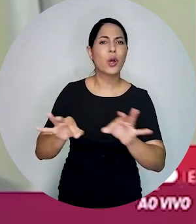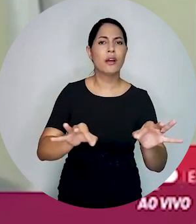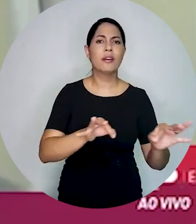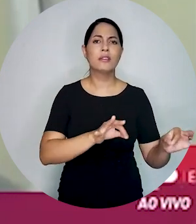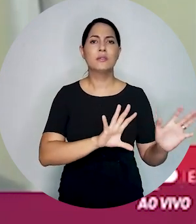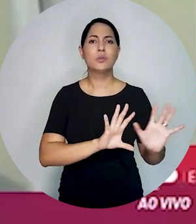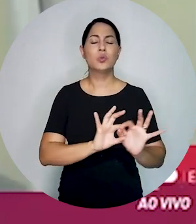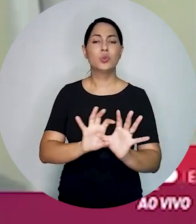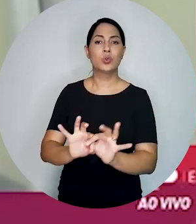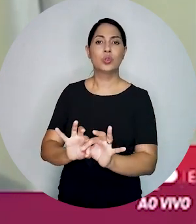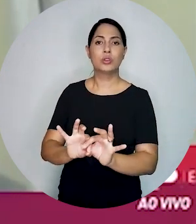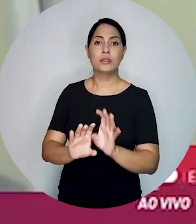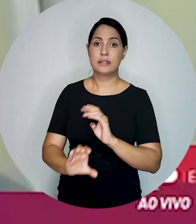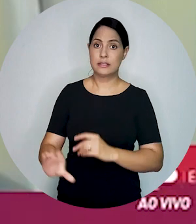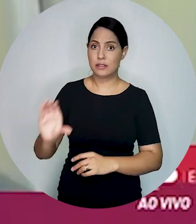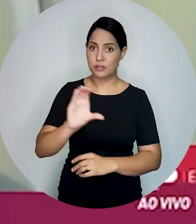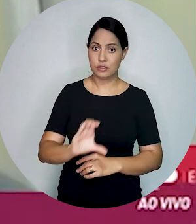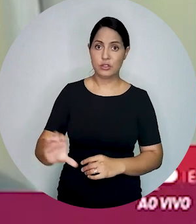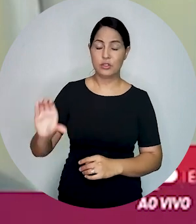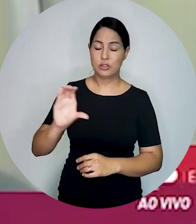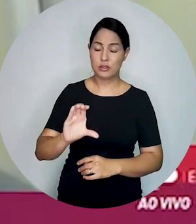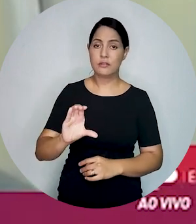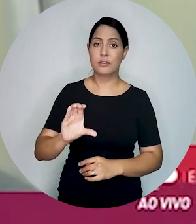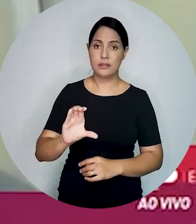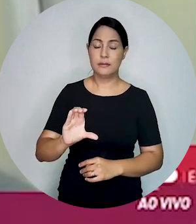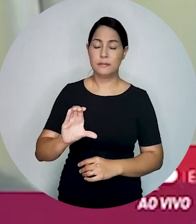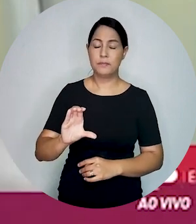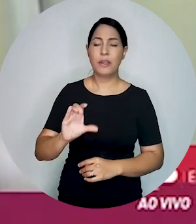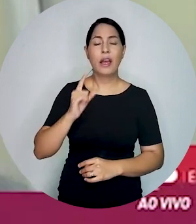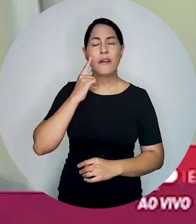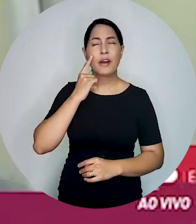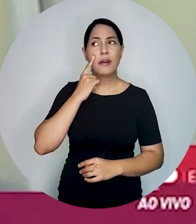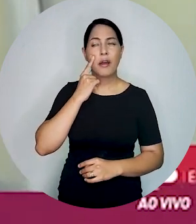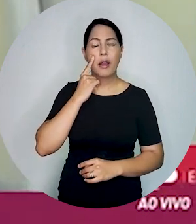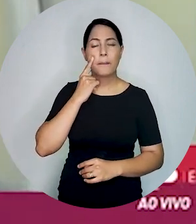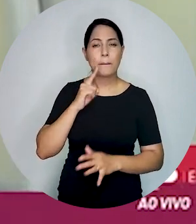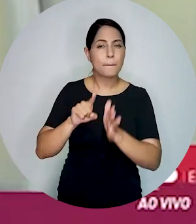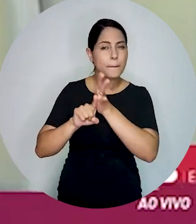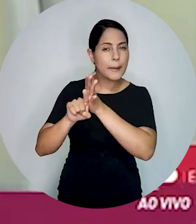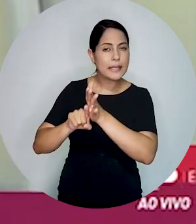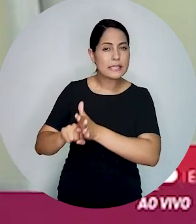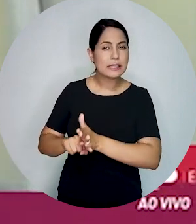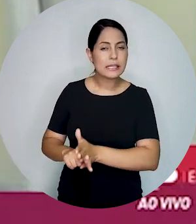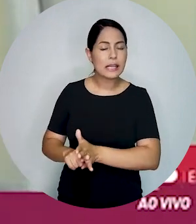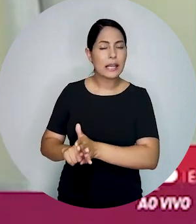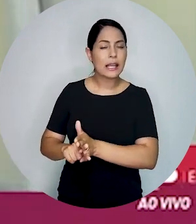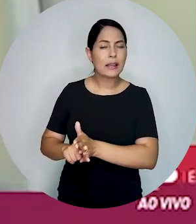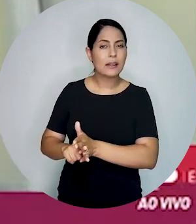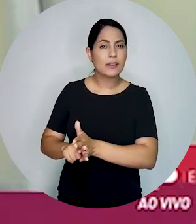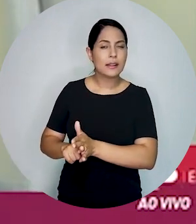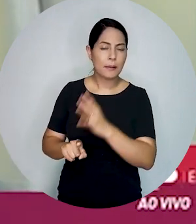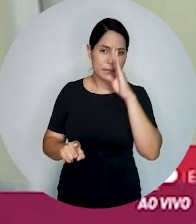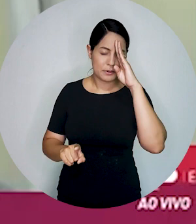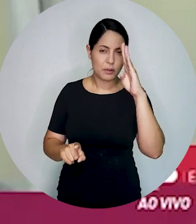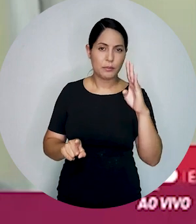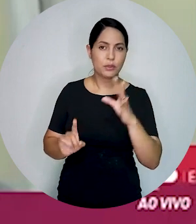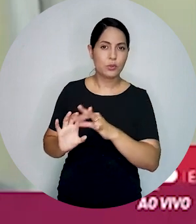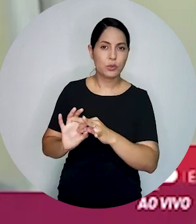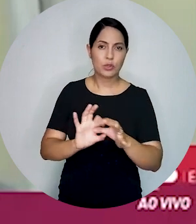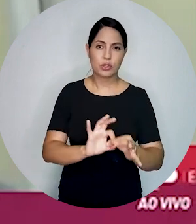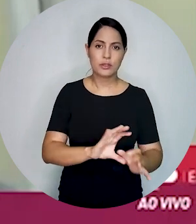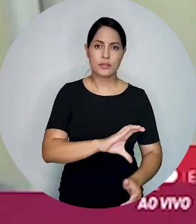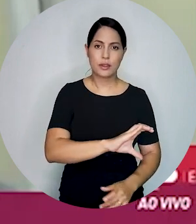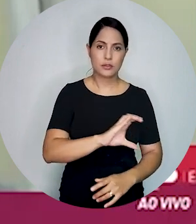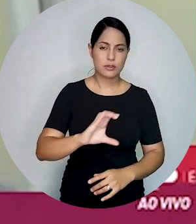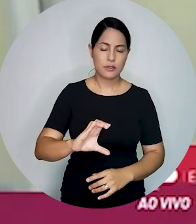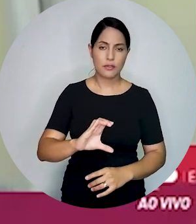sob a perspectiva até científica, e até extraindo a informação que decorre até do próprio sistema positivado,